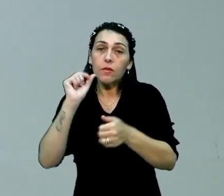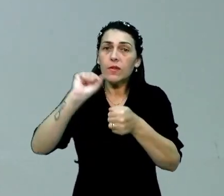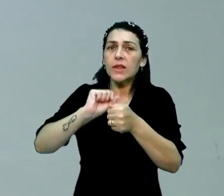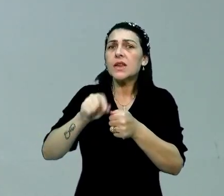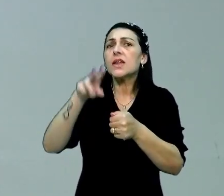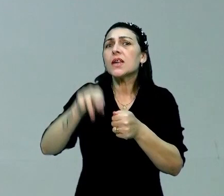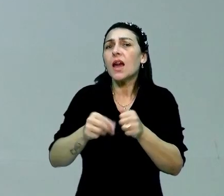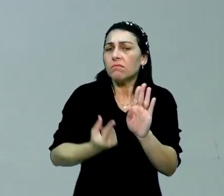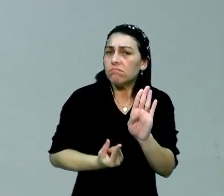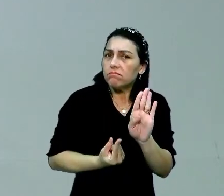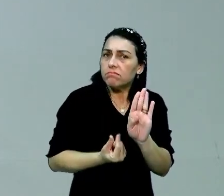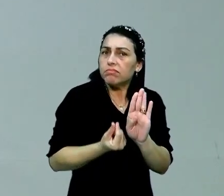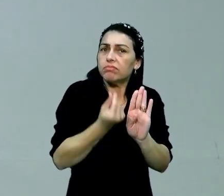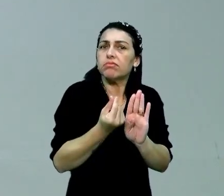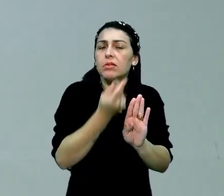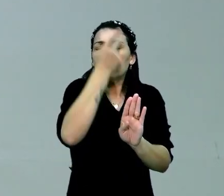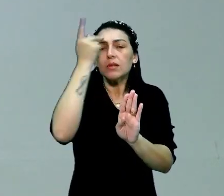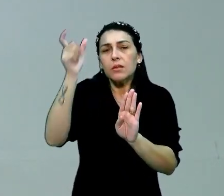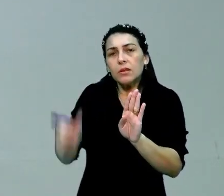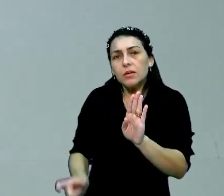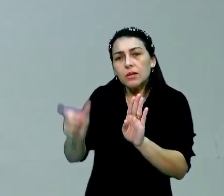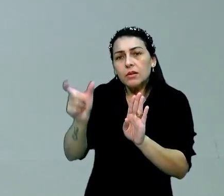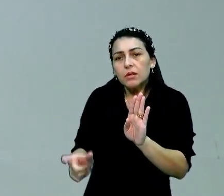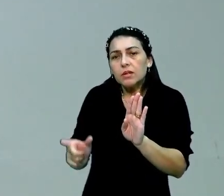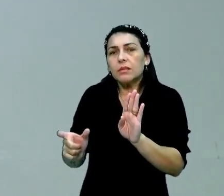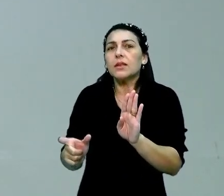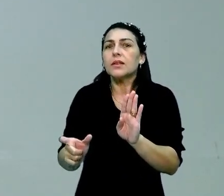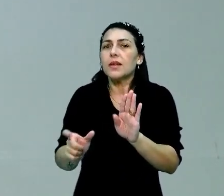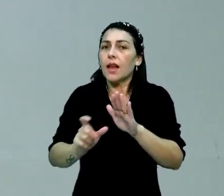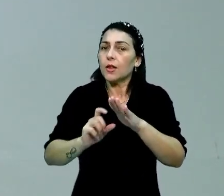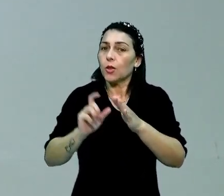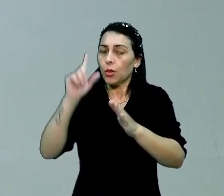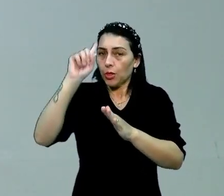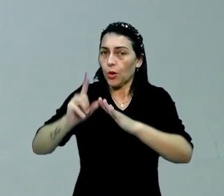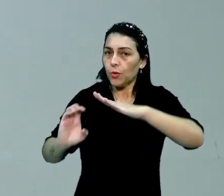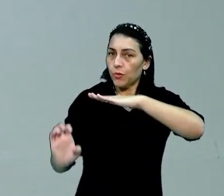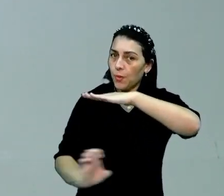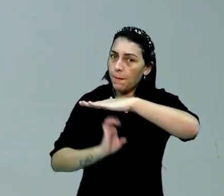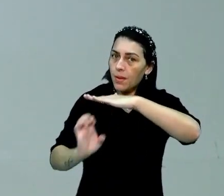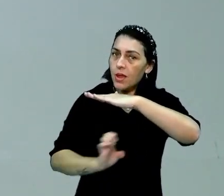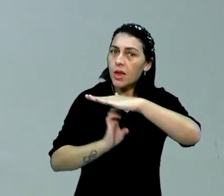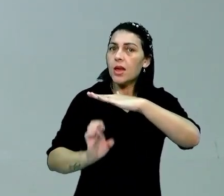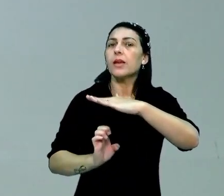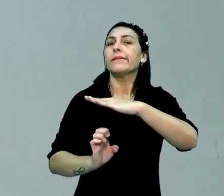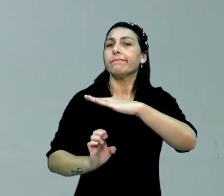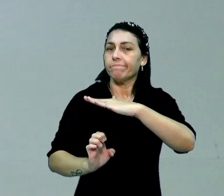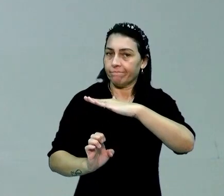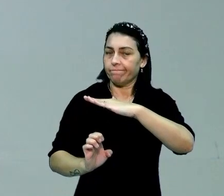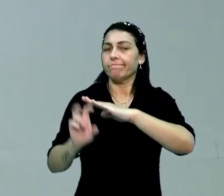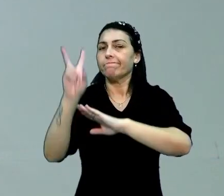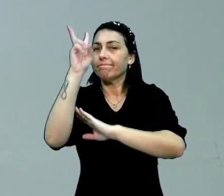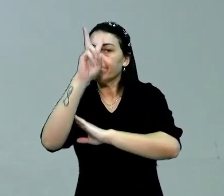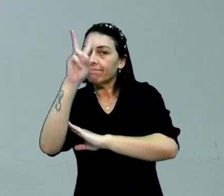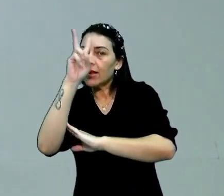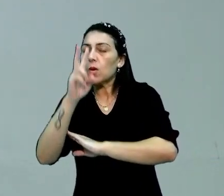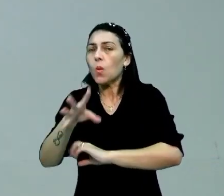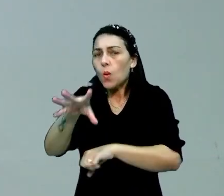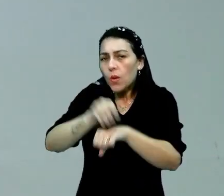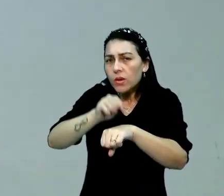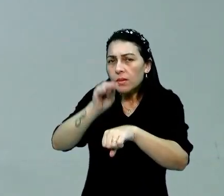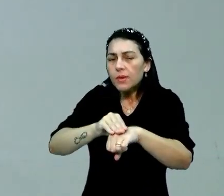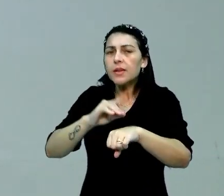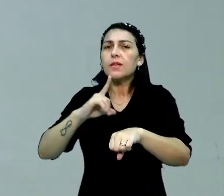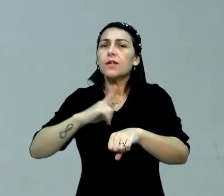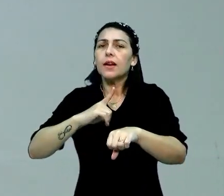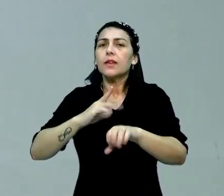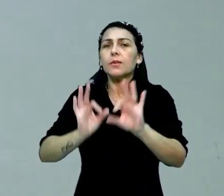que fazia? A burguesia, aquela gente, assim, os comerciantes, já vão fazendo associações, interdisciplinariedade, lembra disso, que são conhecimentos que a gente vai